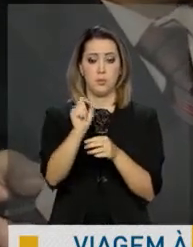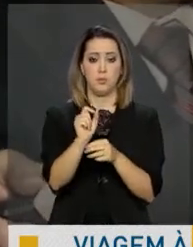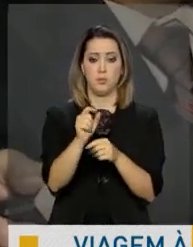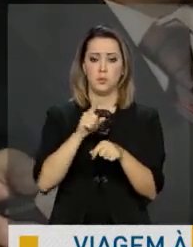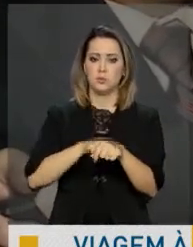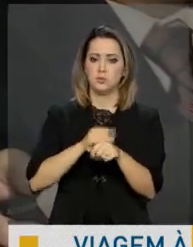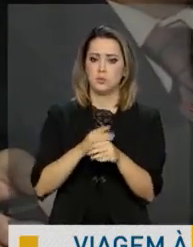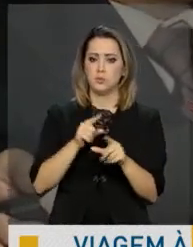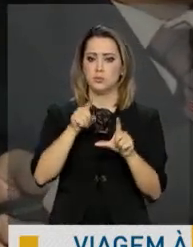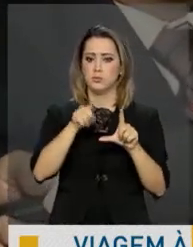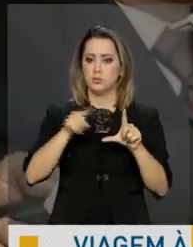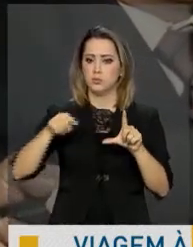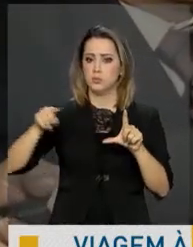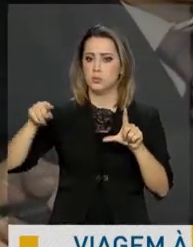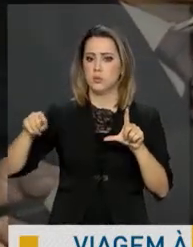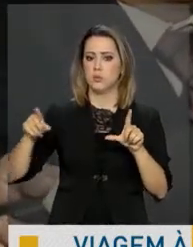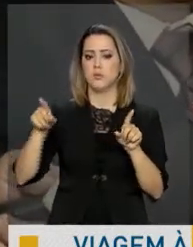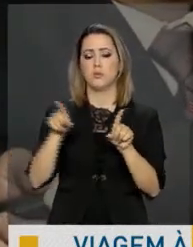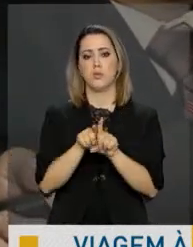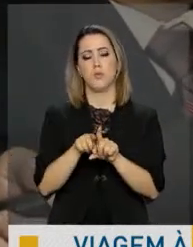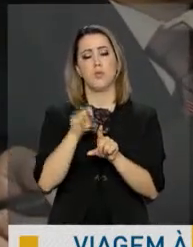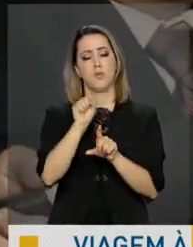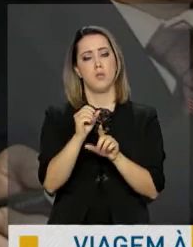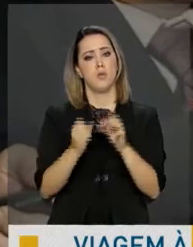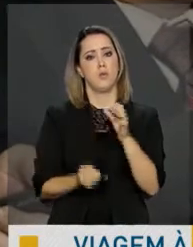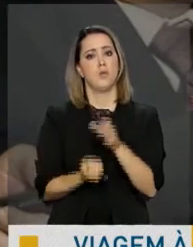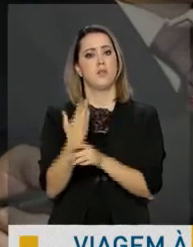dessazonalização, o crescimento de empregos ainda é